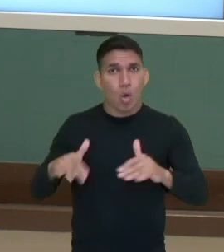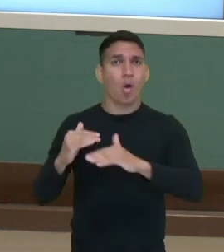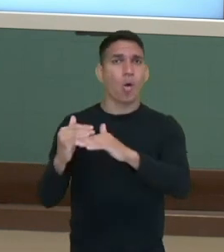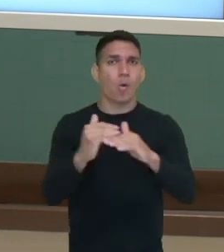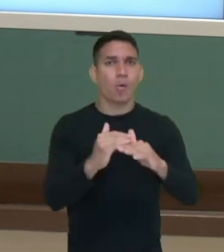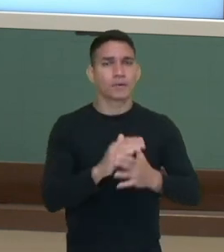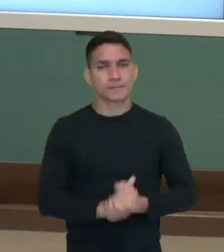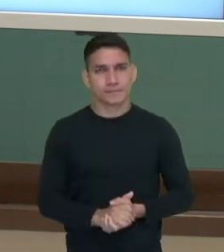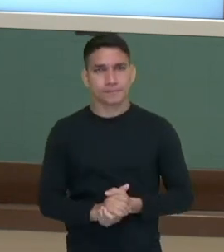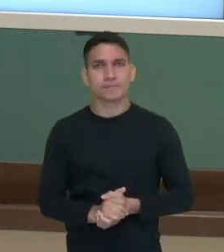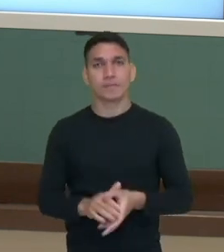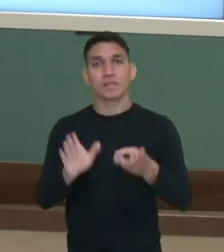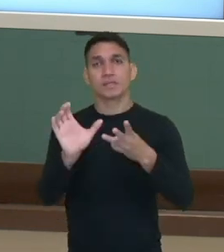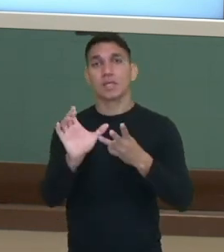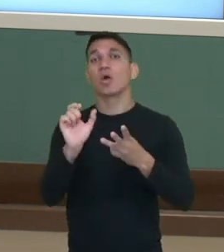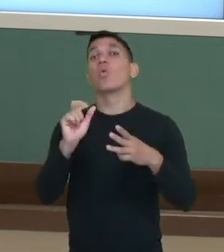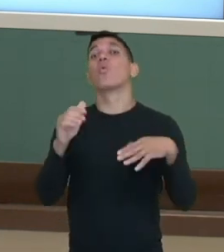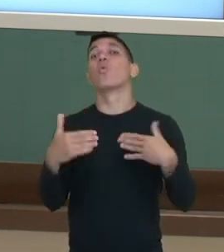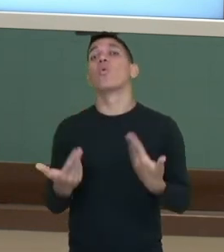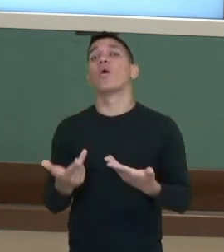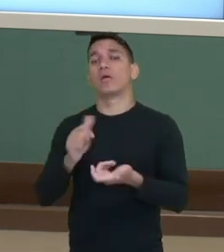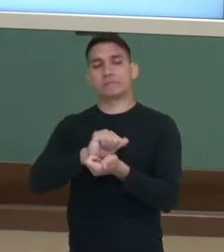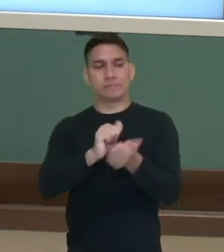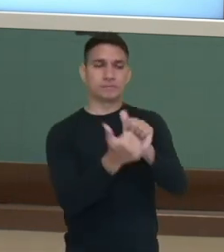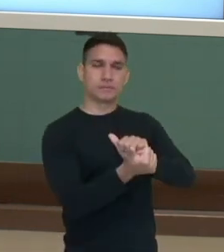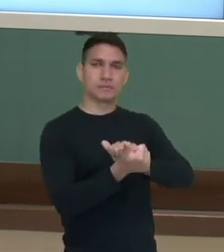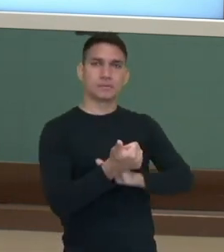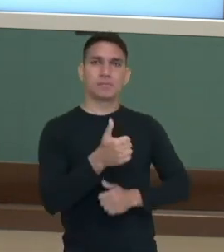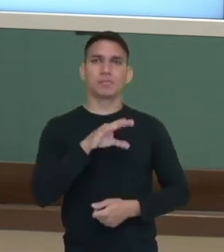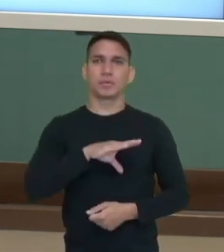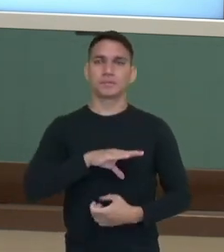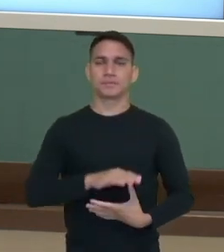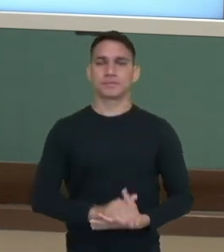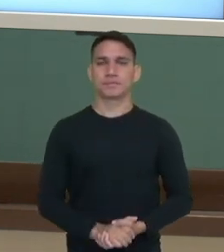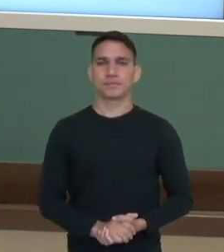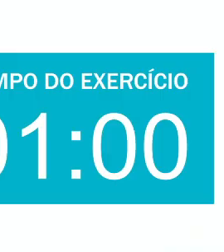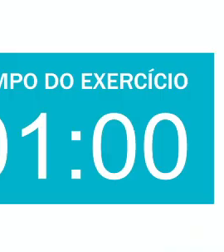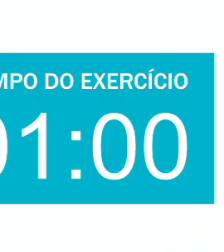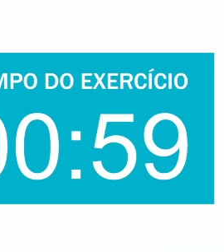letra C. Qual foi a aportuguesada? Responda.